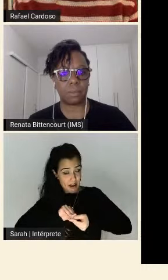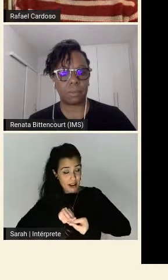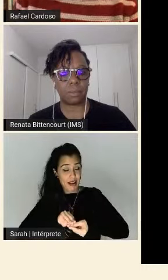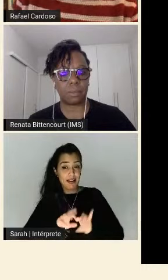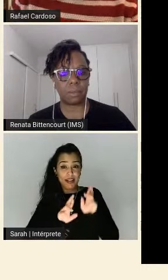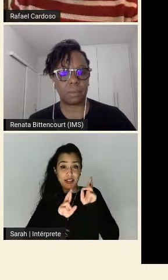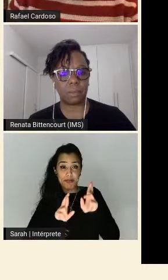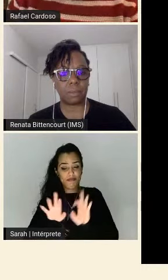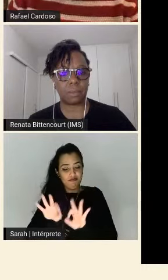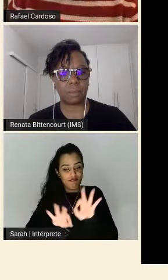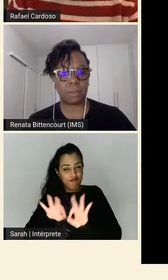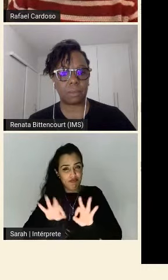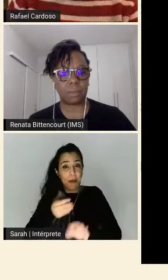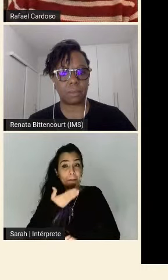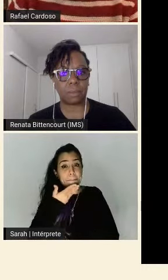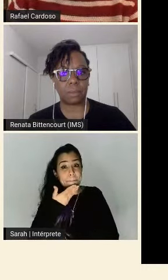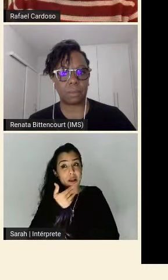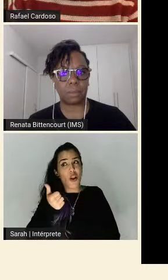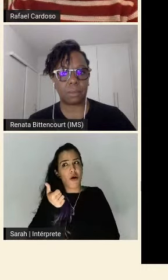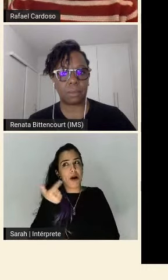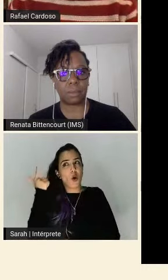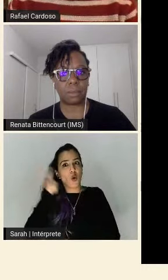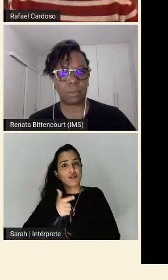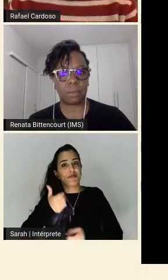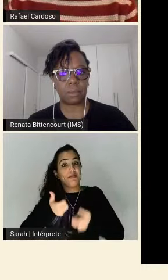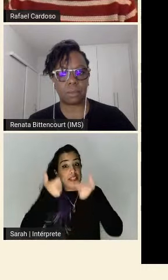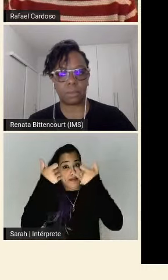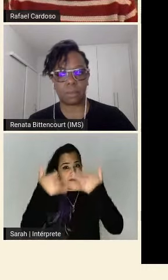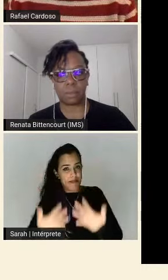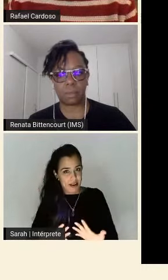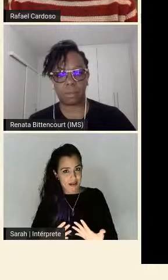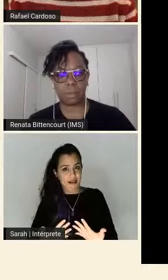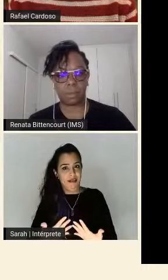poder organizar melhor, um pouco melhor as ideias.